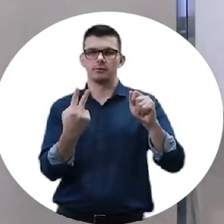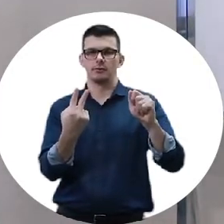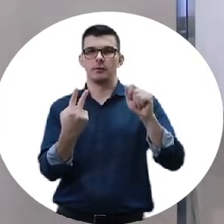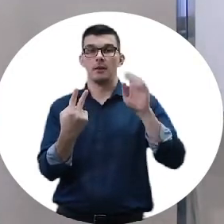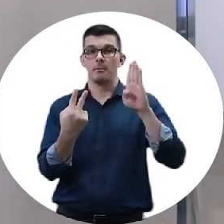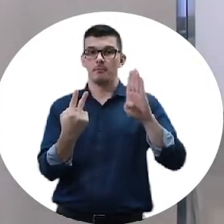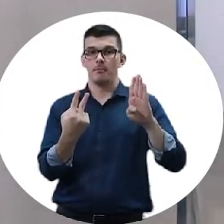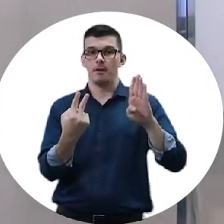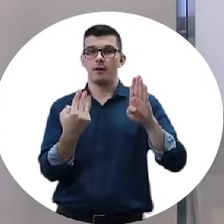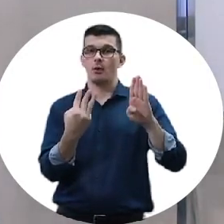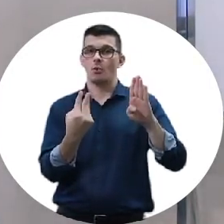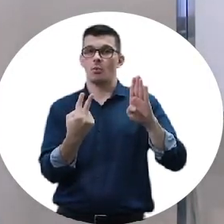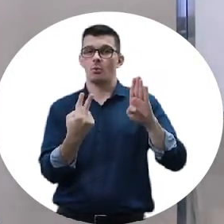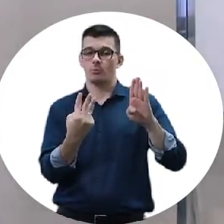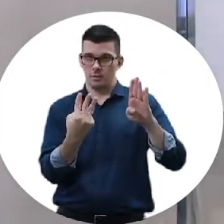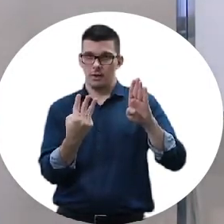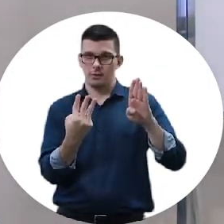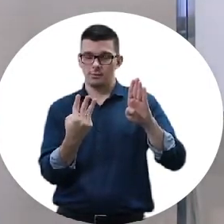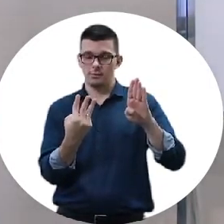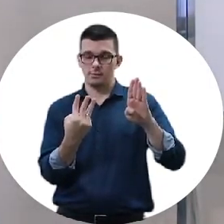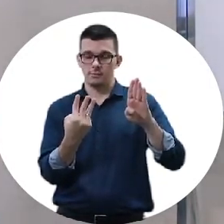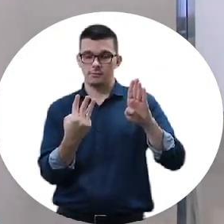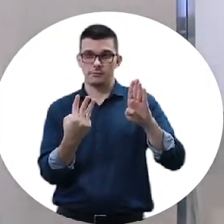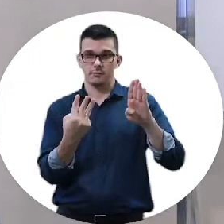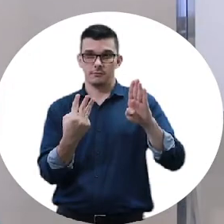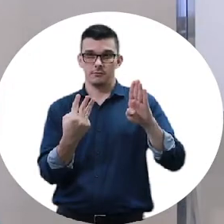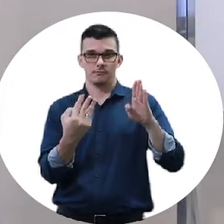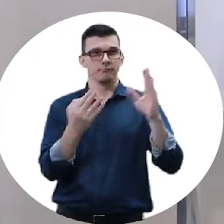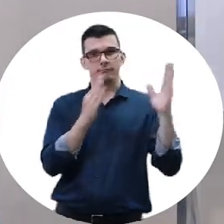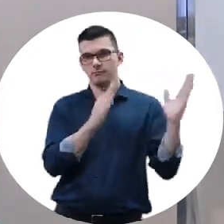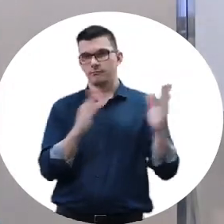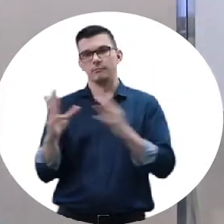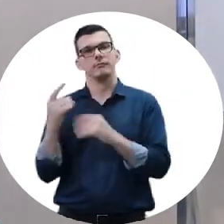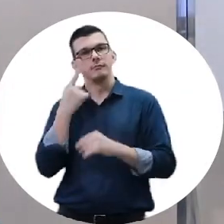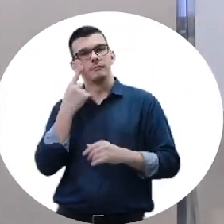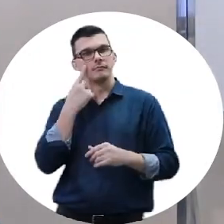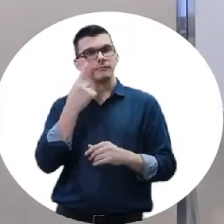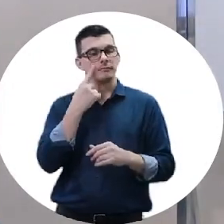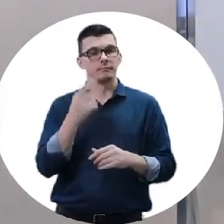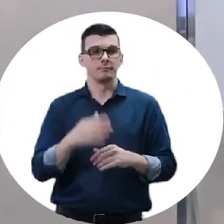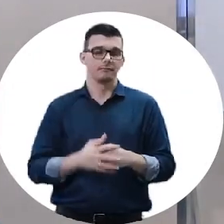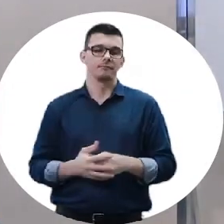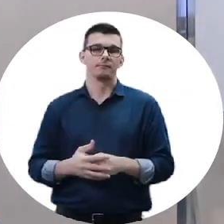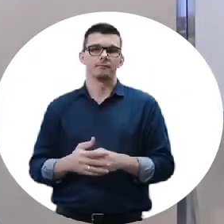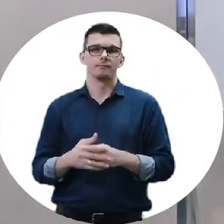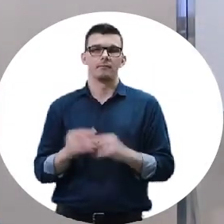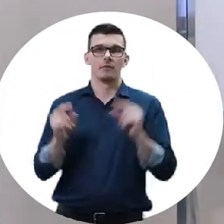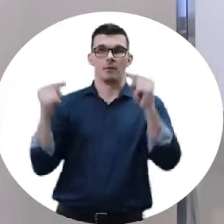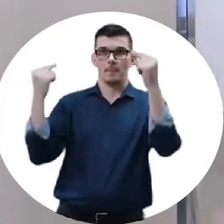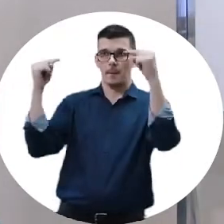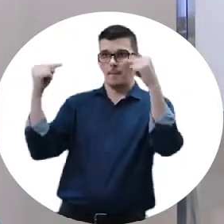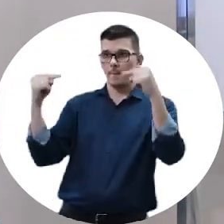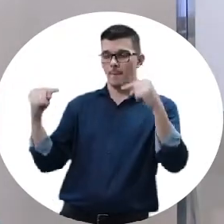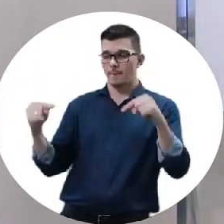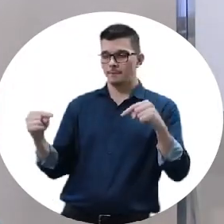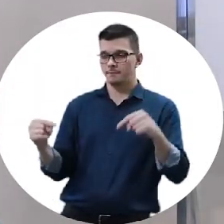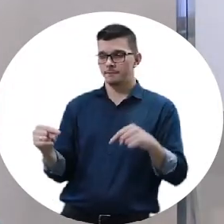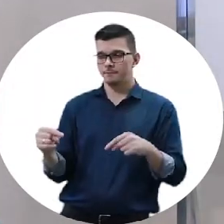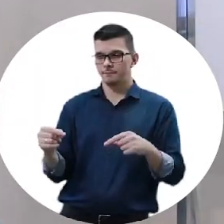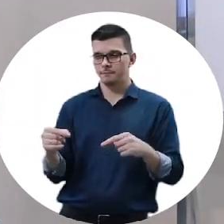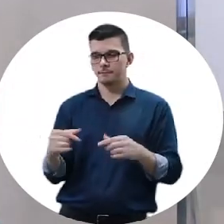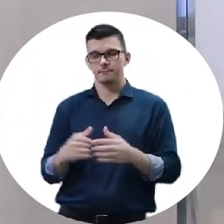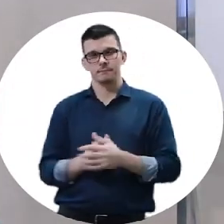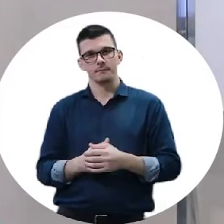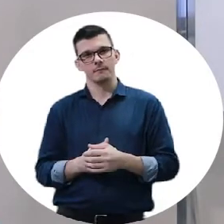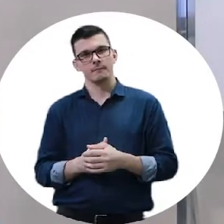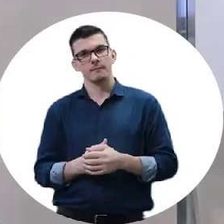de B? 3. Eu sei a aceleração. Então, vai ficar fazendo aqui do lado, vai ficar fazendo aqui do lado,